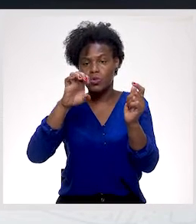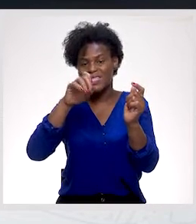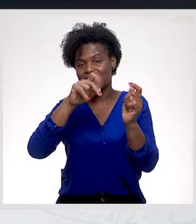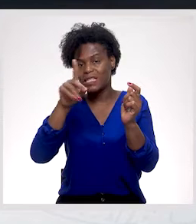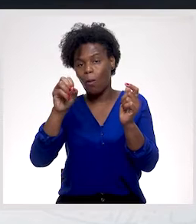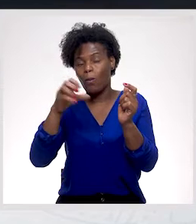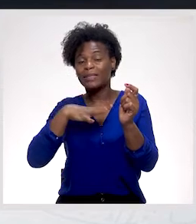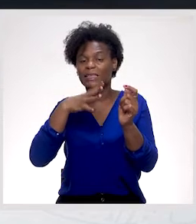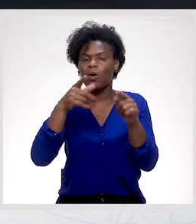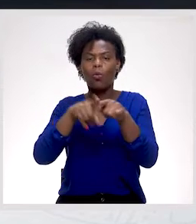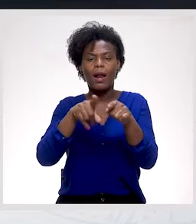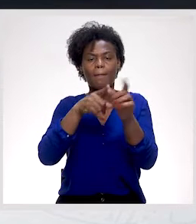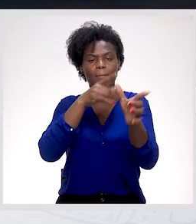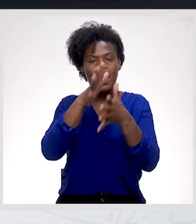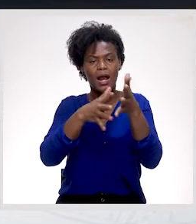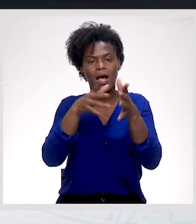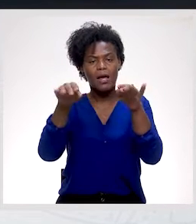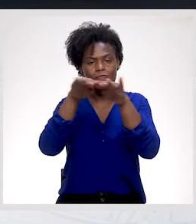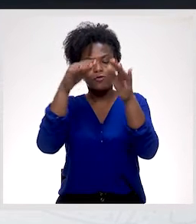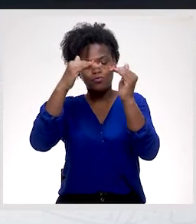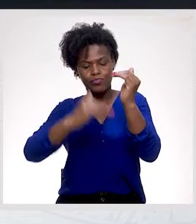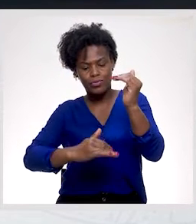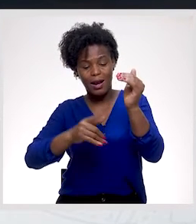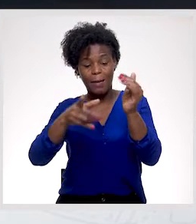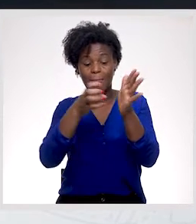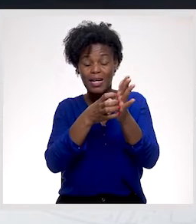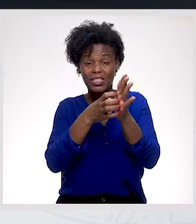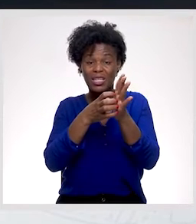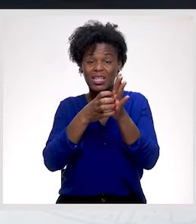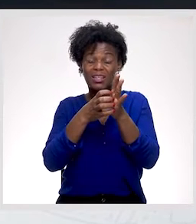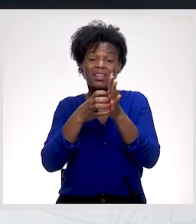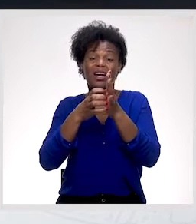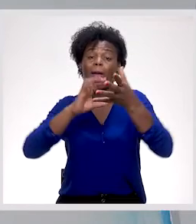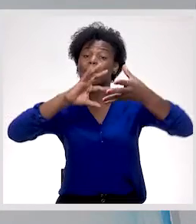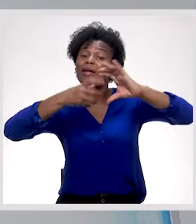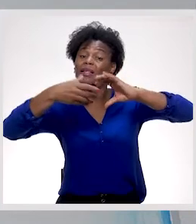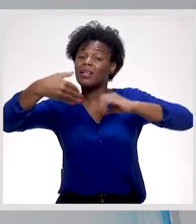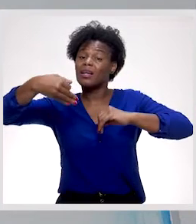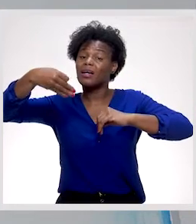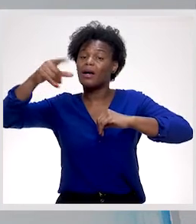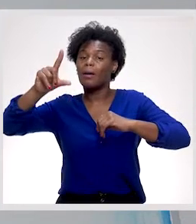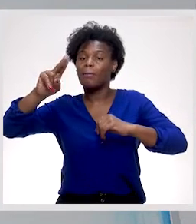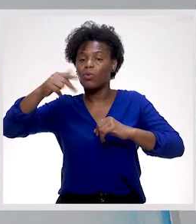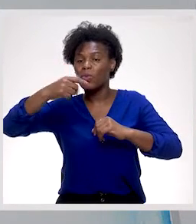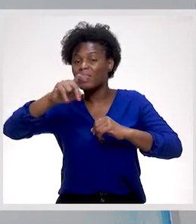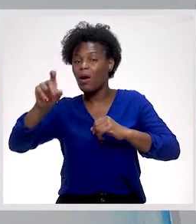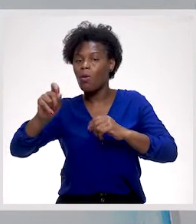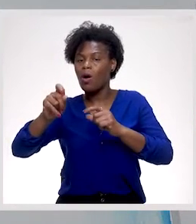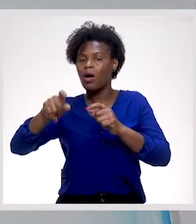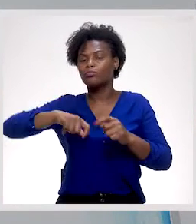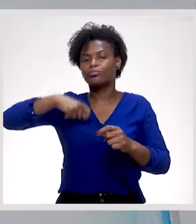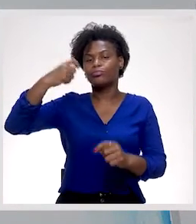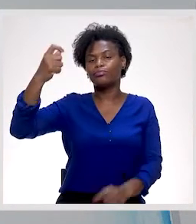receber um cartão vermelho. Quando o jogador recebe o cartão vermelho, o jogador tem que abandonar o